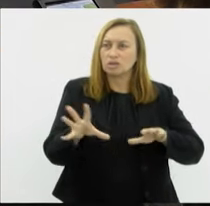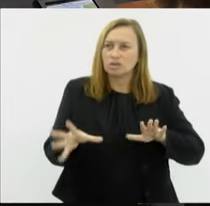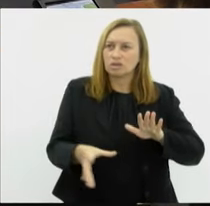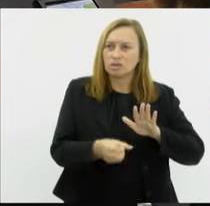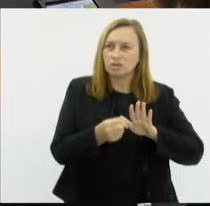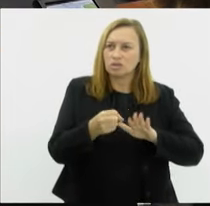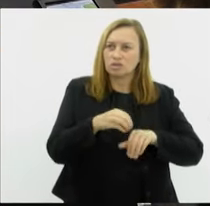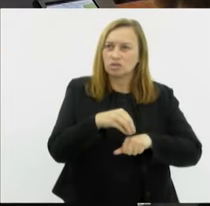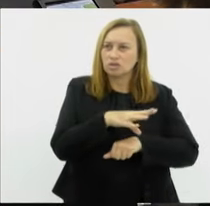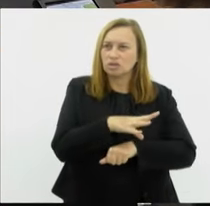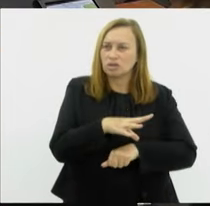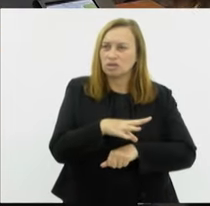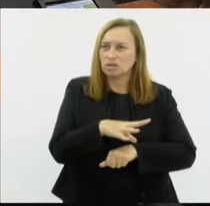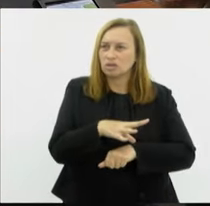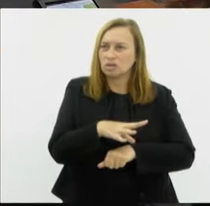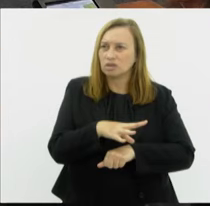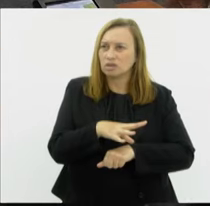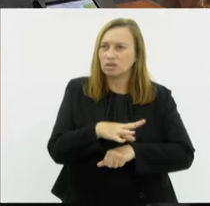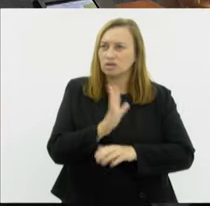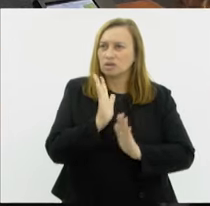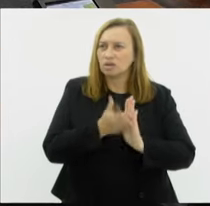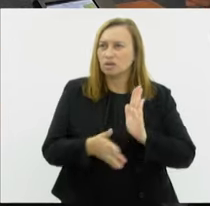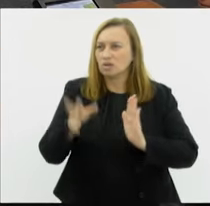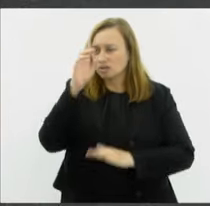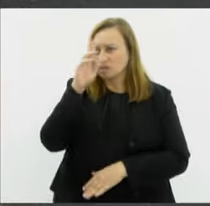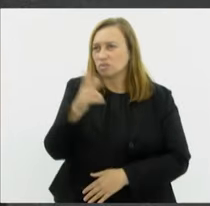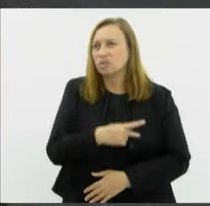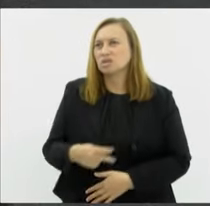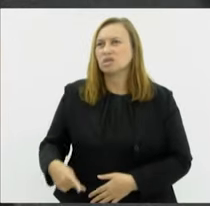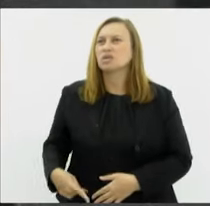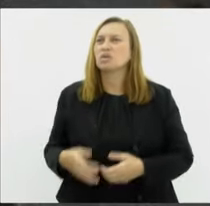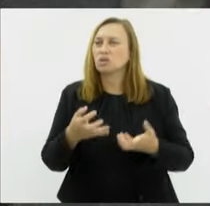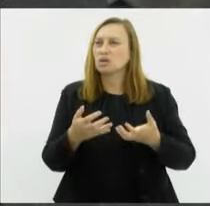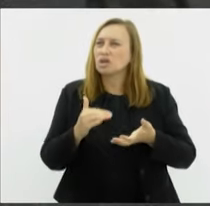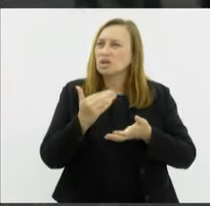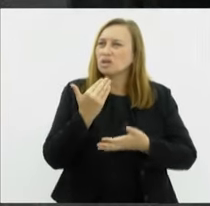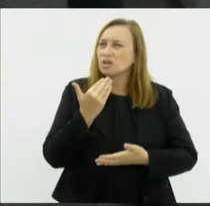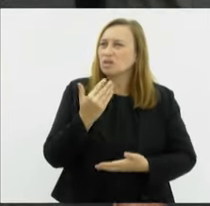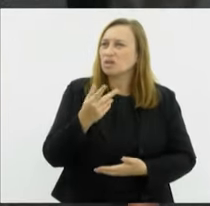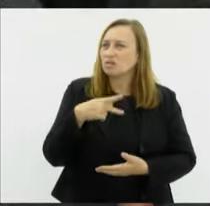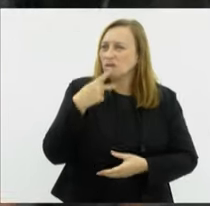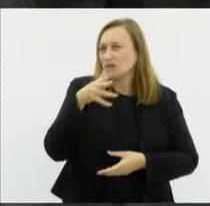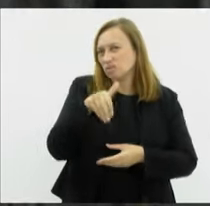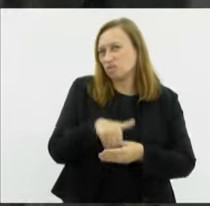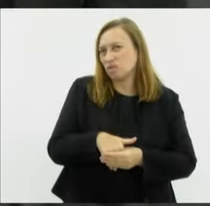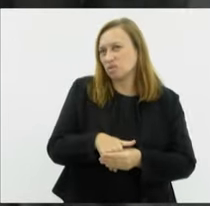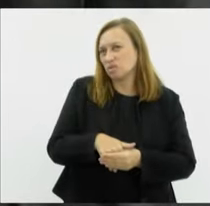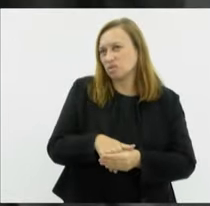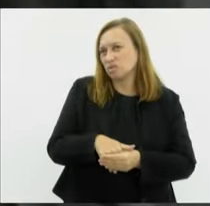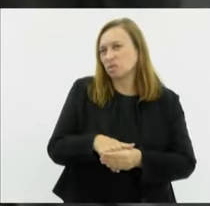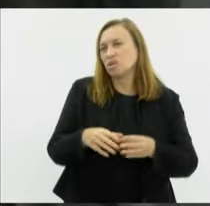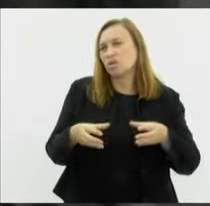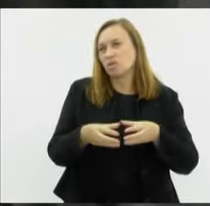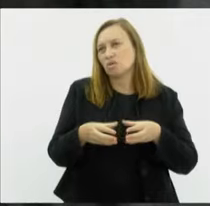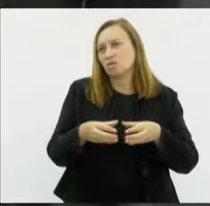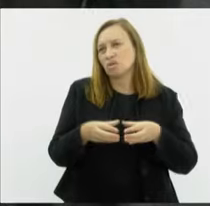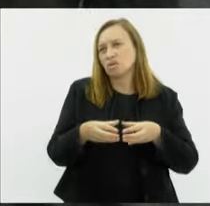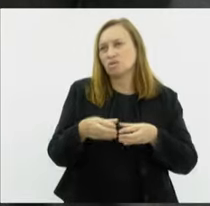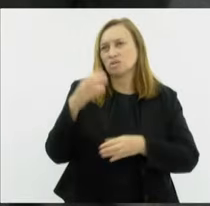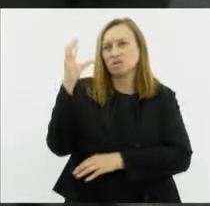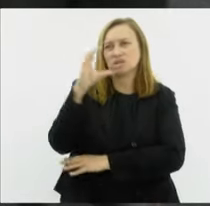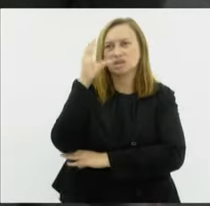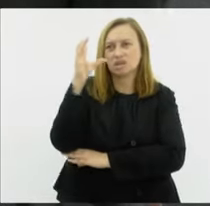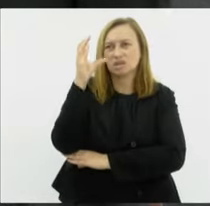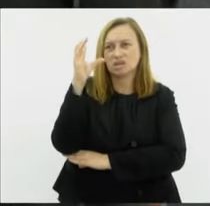É, questão de ordem, por favor. Eu queria retificar meu voto. Meu voto é pela Comissão de Ciência e Tecnologia. Eu já proclamei o